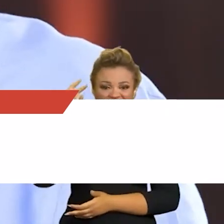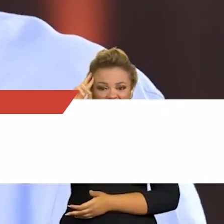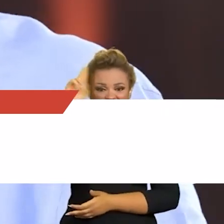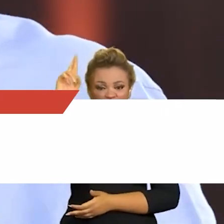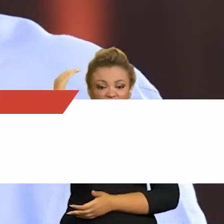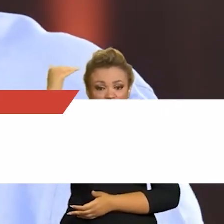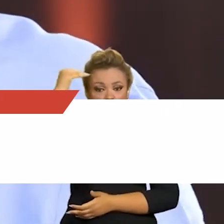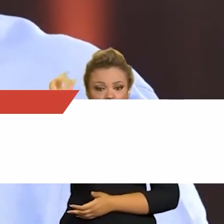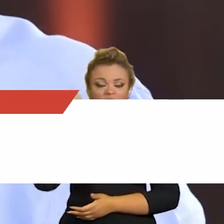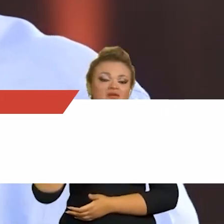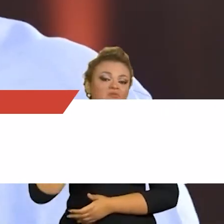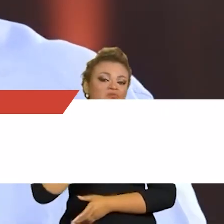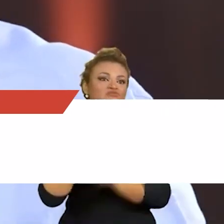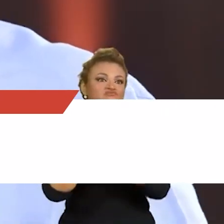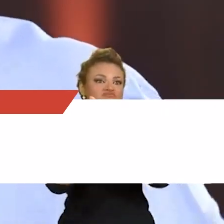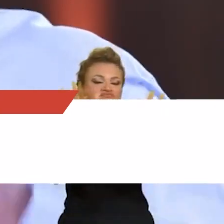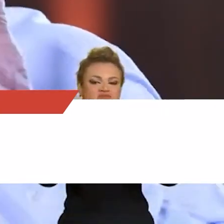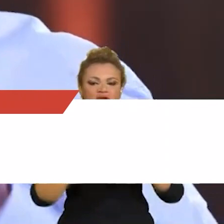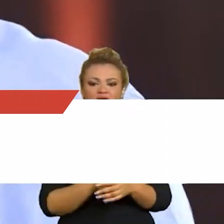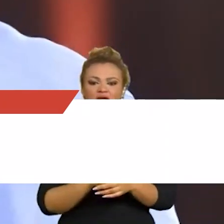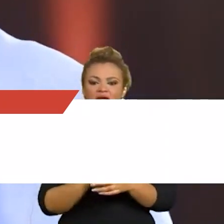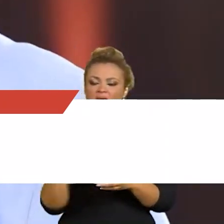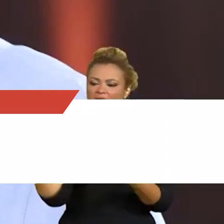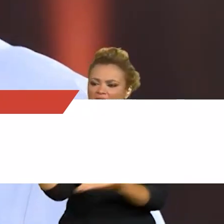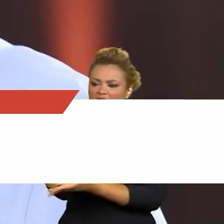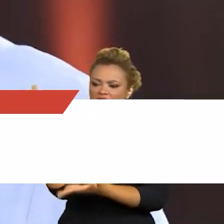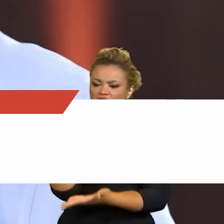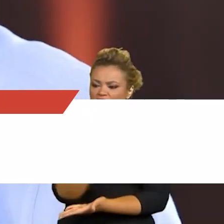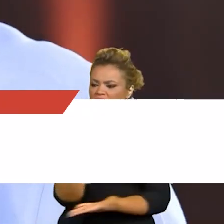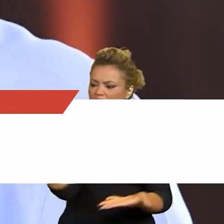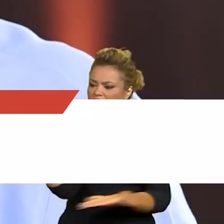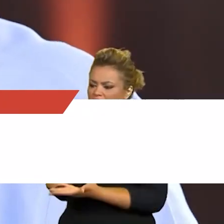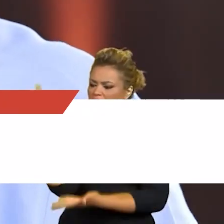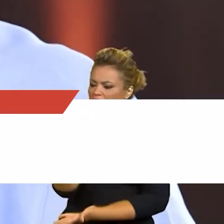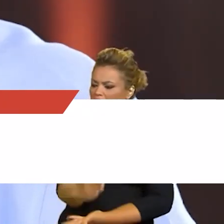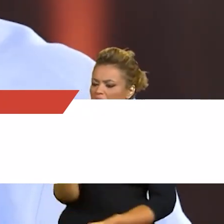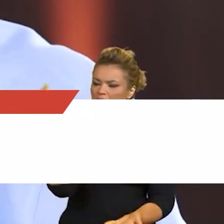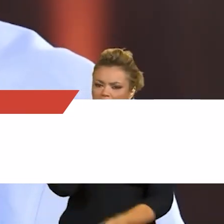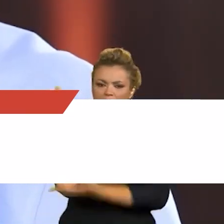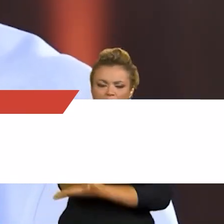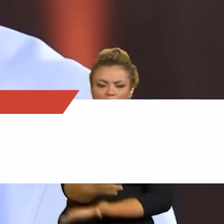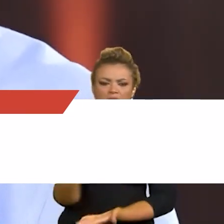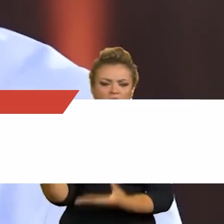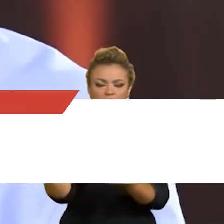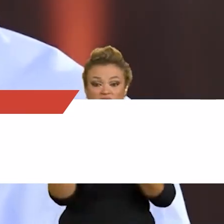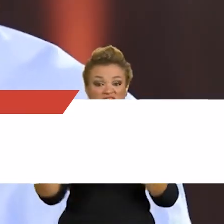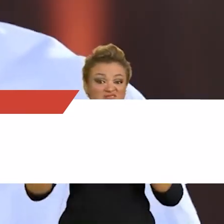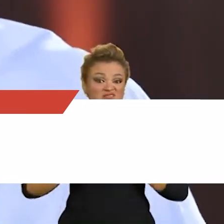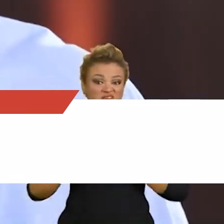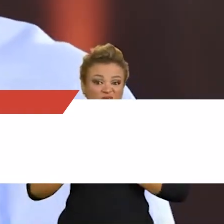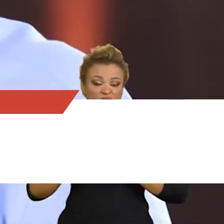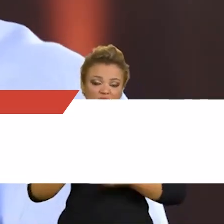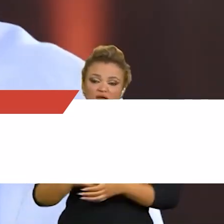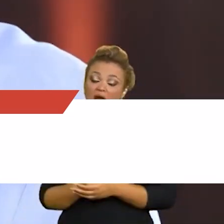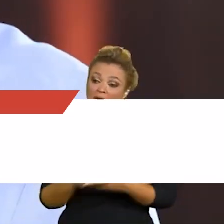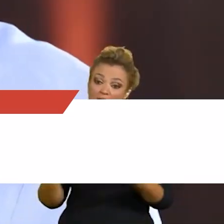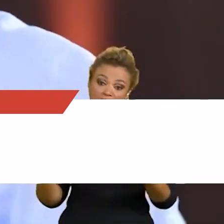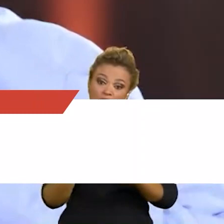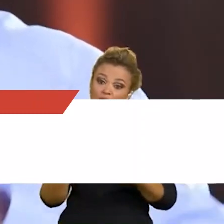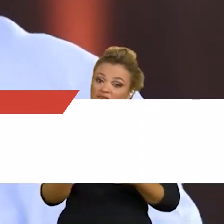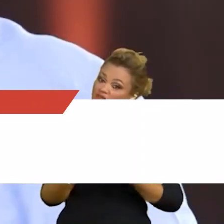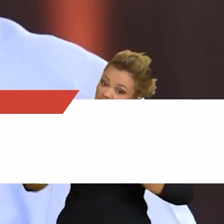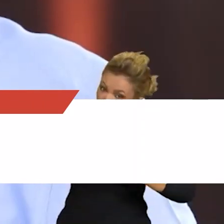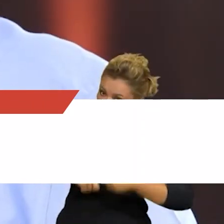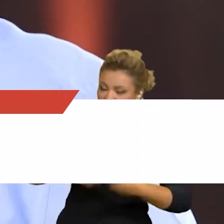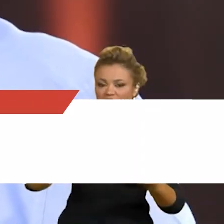conseguiram derrubar todas as suas florestas muito antes de nós então agora o que eles têm que fazer é contribuir